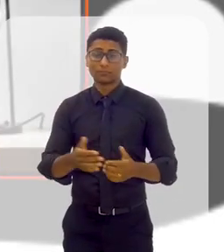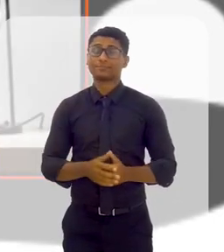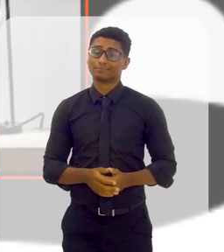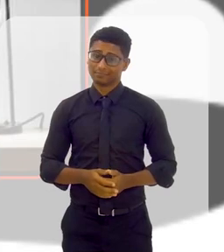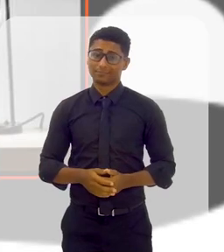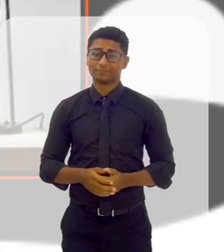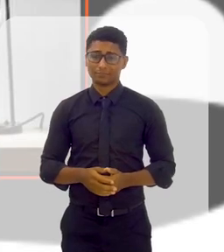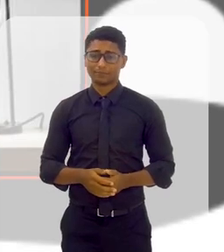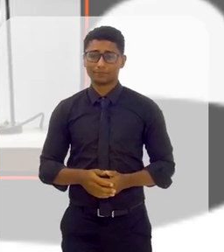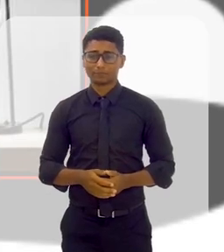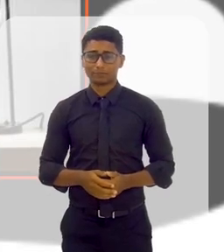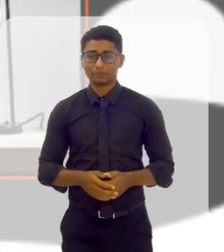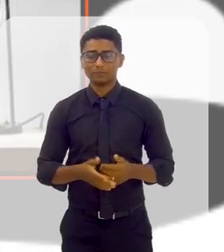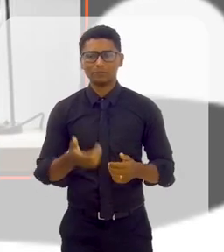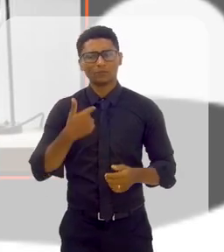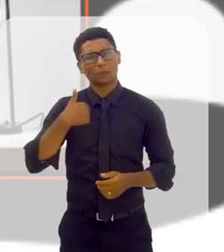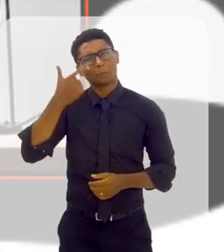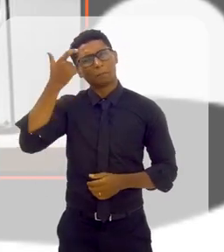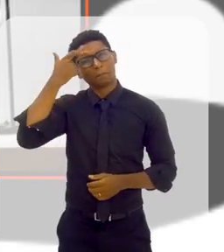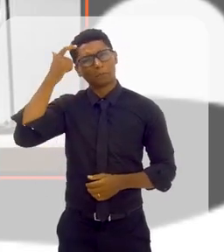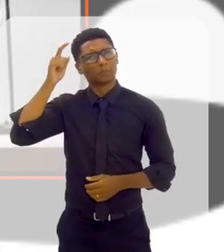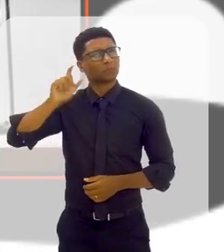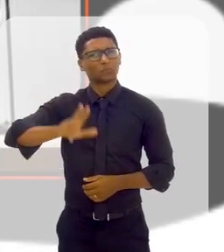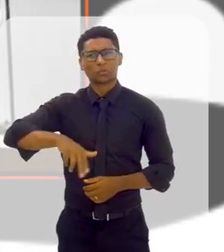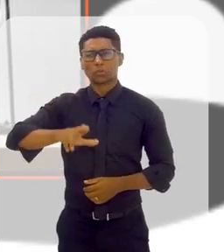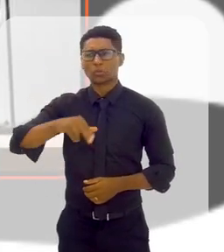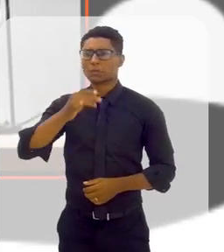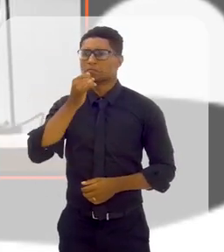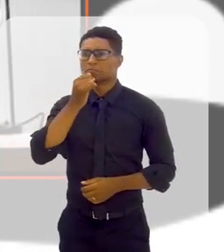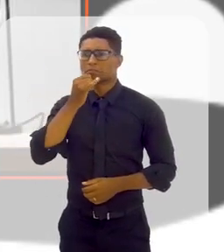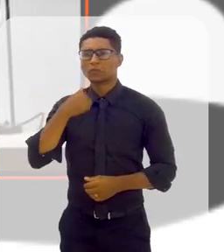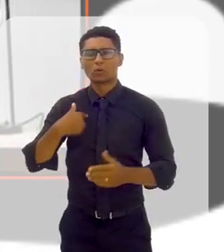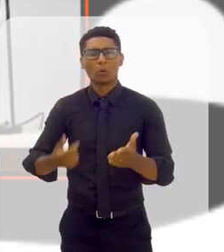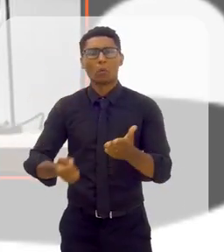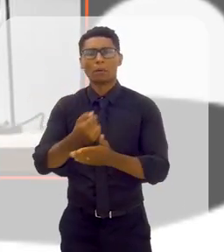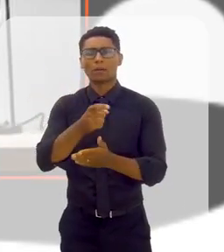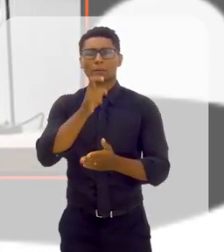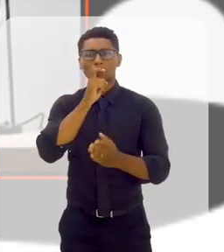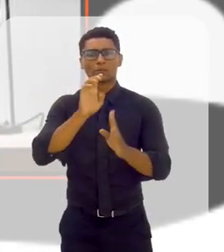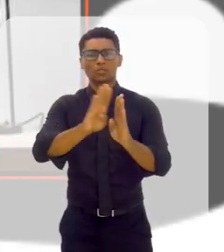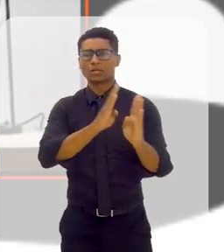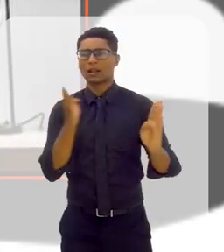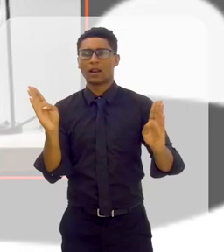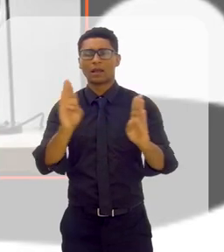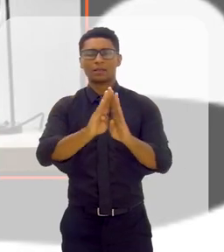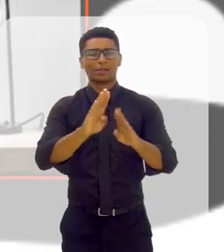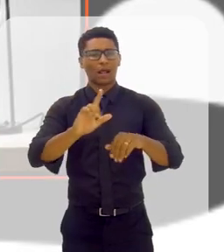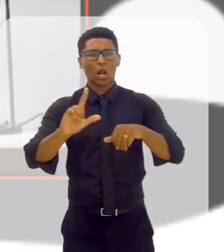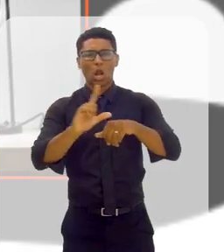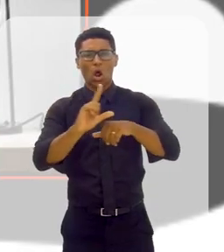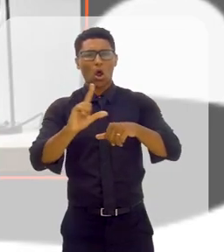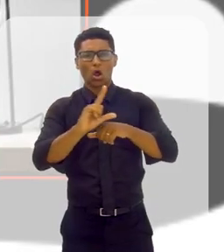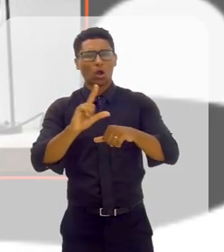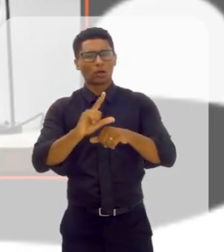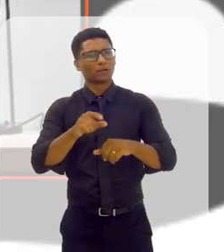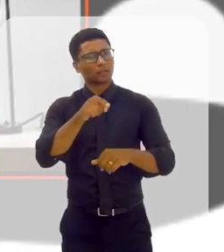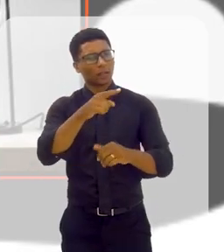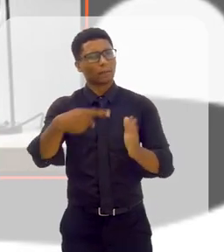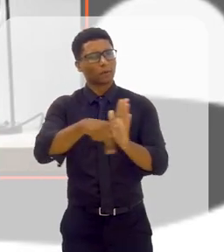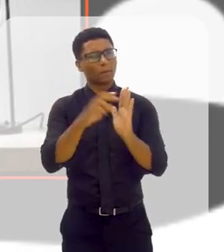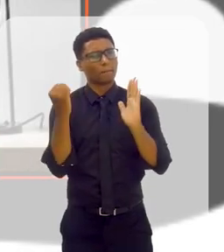nesse mérito quer dizer jamais passou na minha cabeça precedentemente comprar uma geladeira que não fosse direto na loja